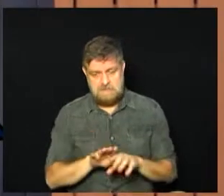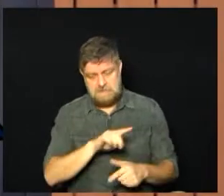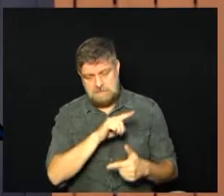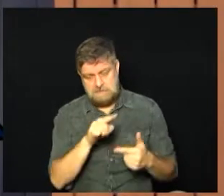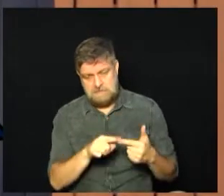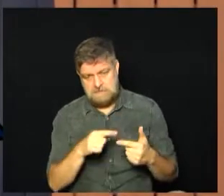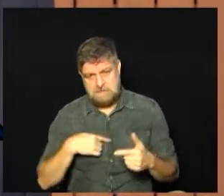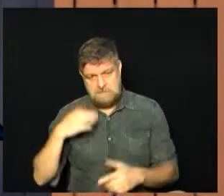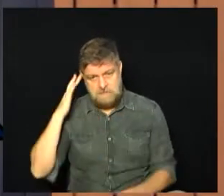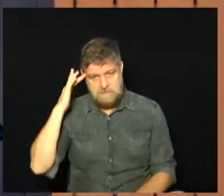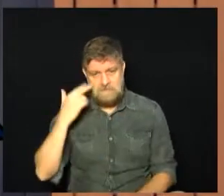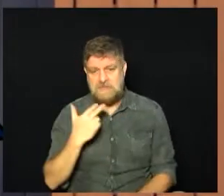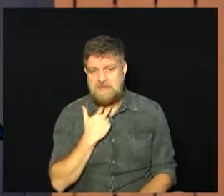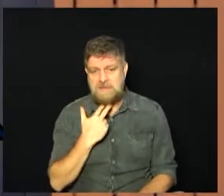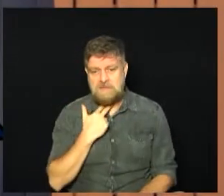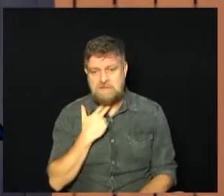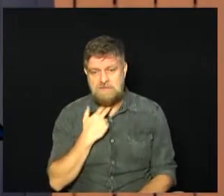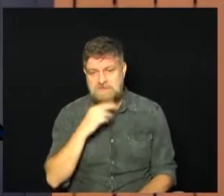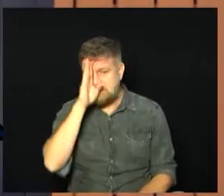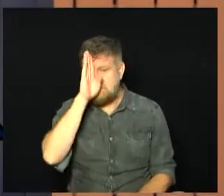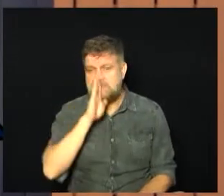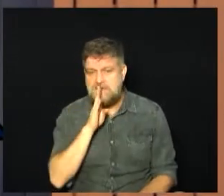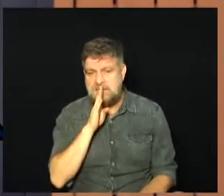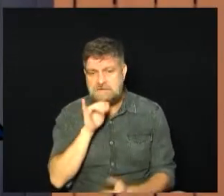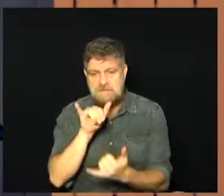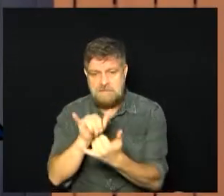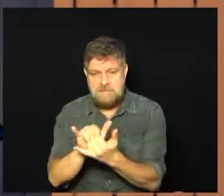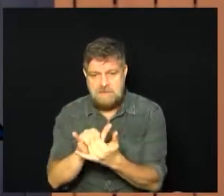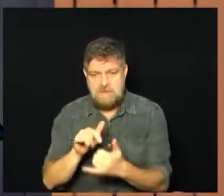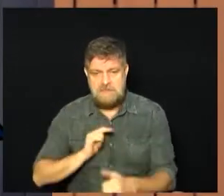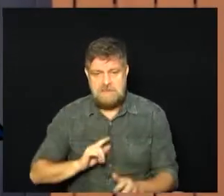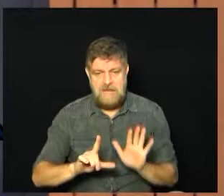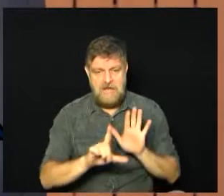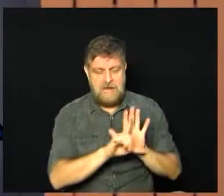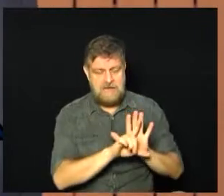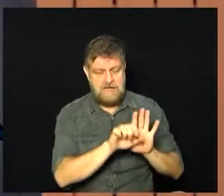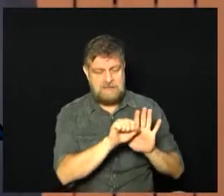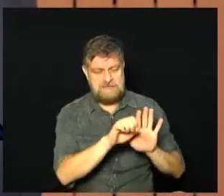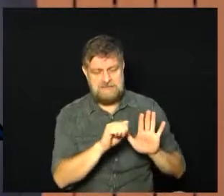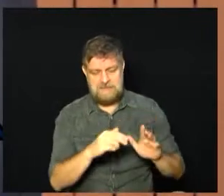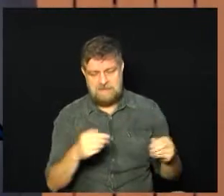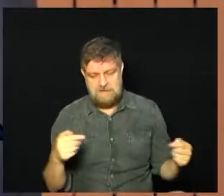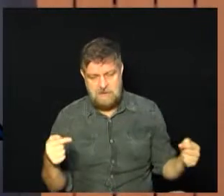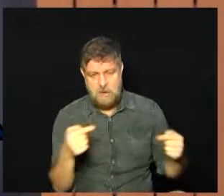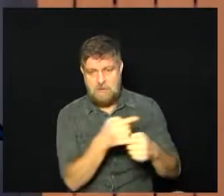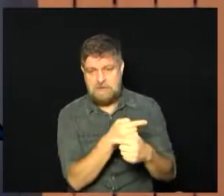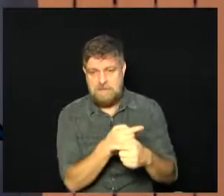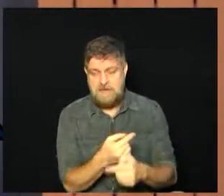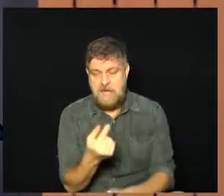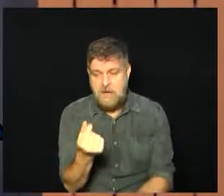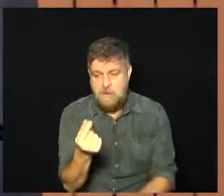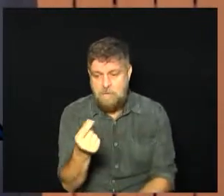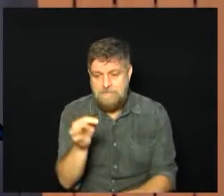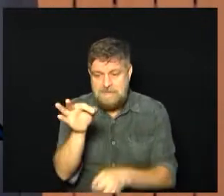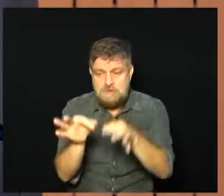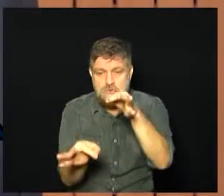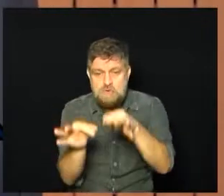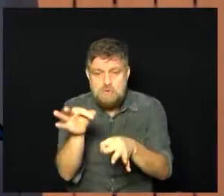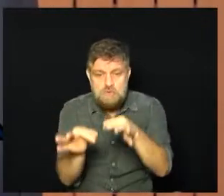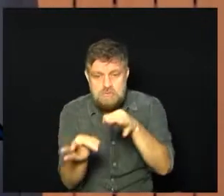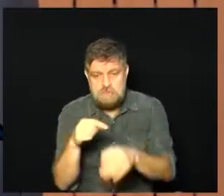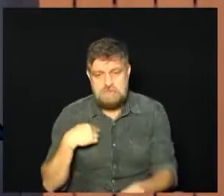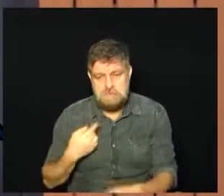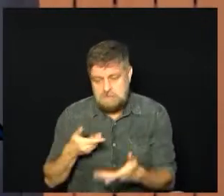também acho que não pode ser gratuito, porque não fere a lei da CETEC. Mas pode ser um preço justo, debatido justo,